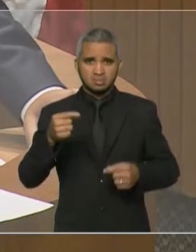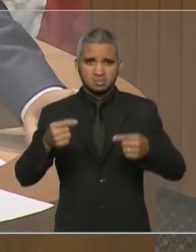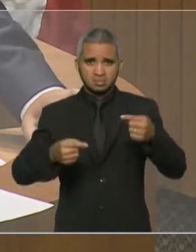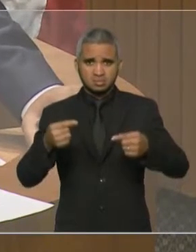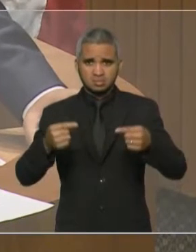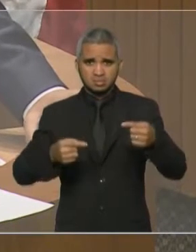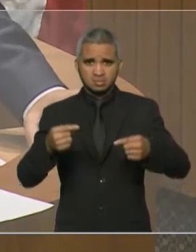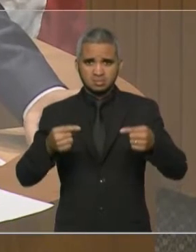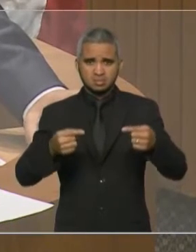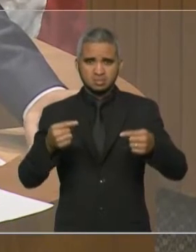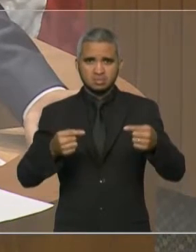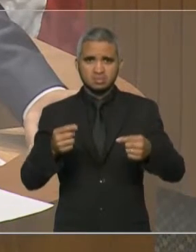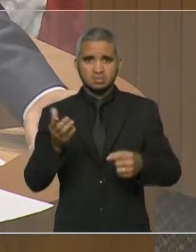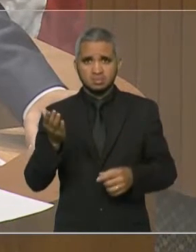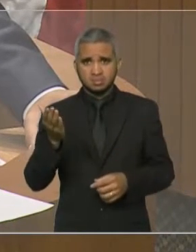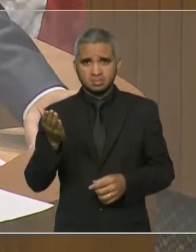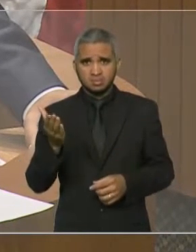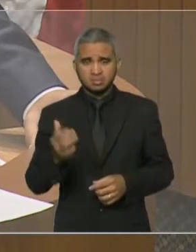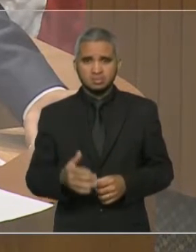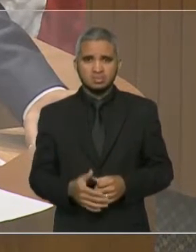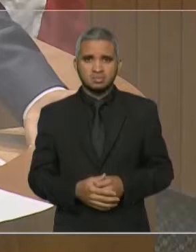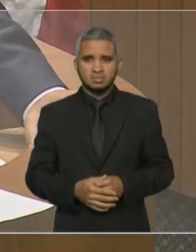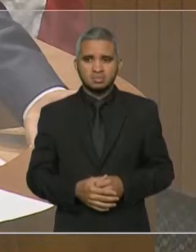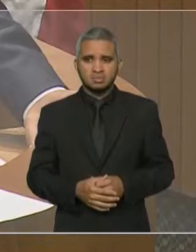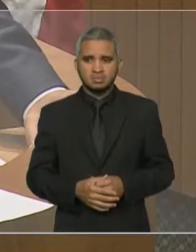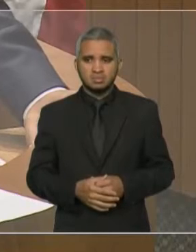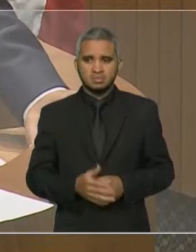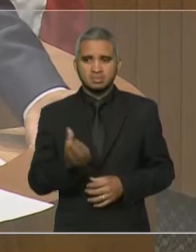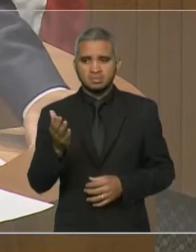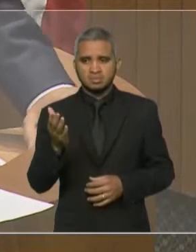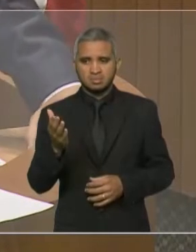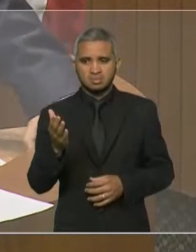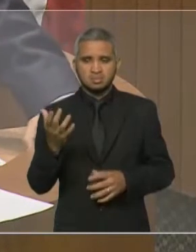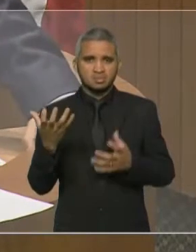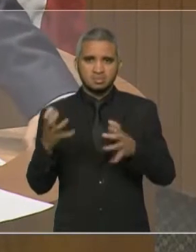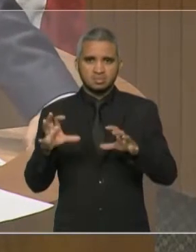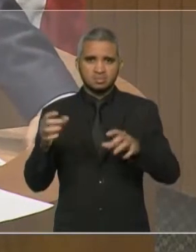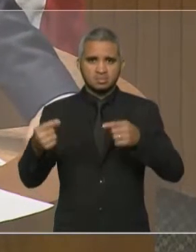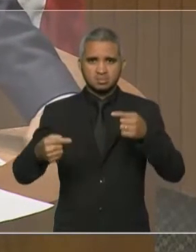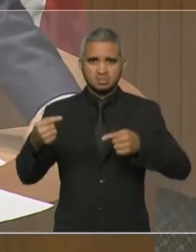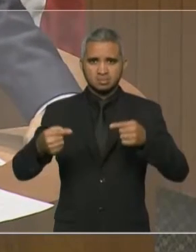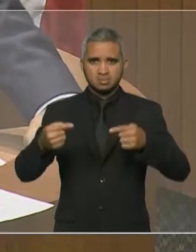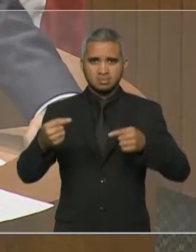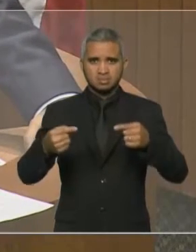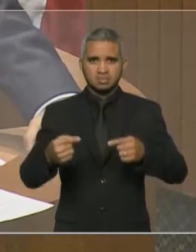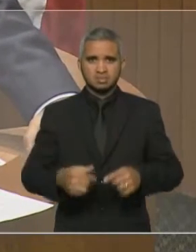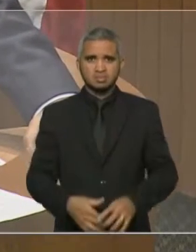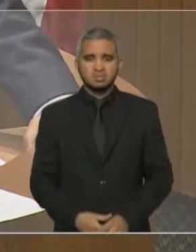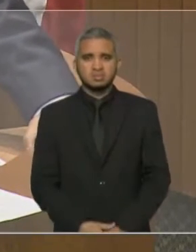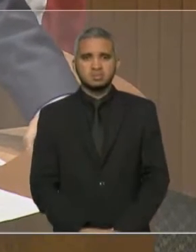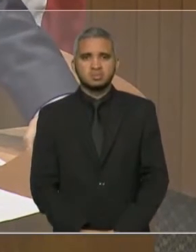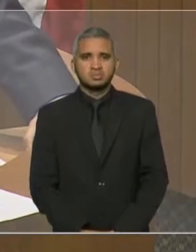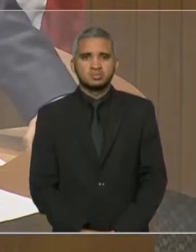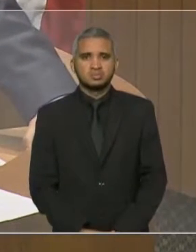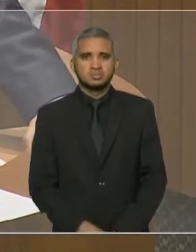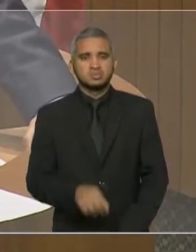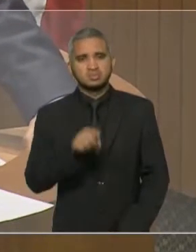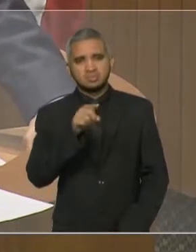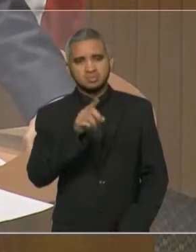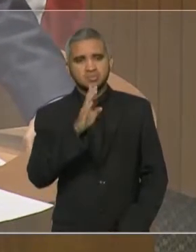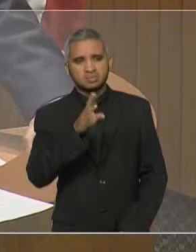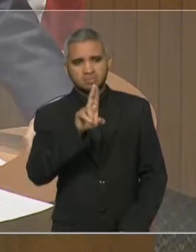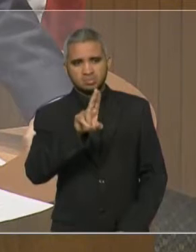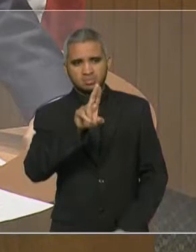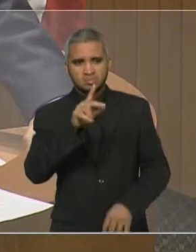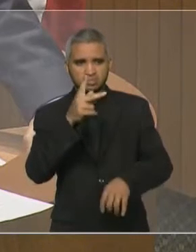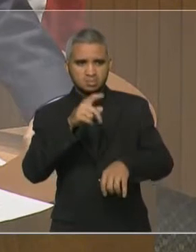tempo é curto e nós ouvimos vocês até agora, deputado. A debater o contraditório, né? Deputado Marcos, Vossa Excelência já falou por mais de uma hora